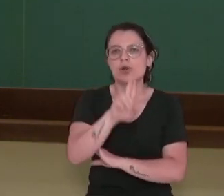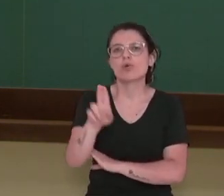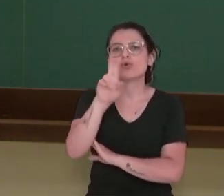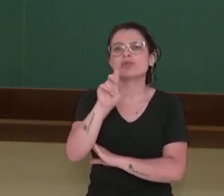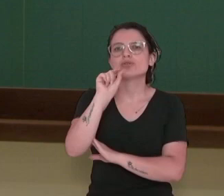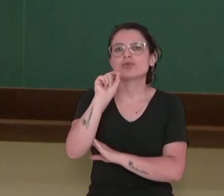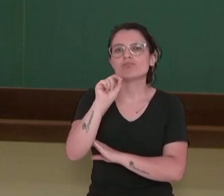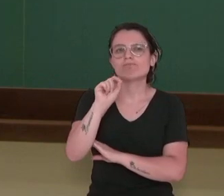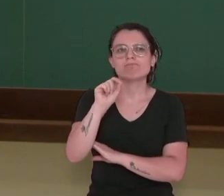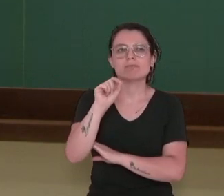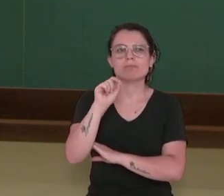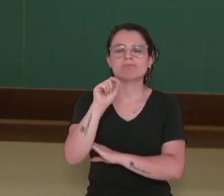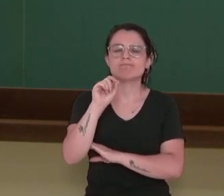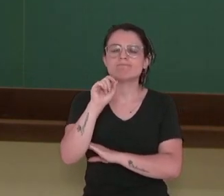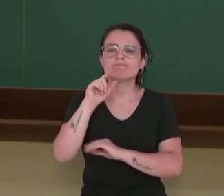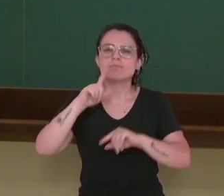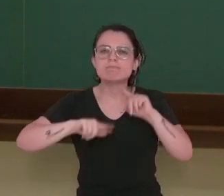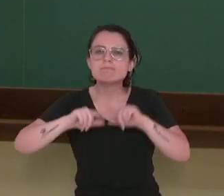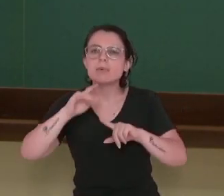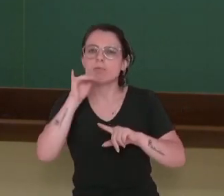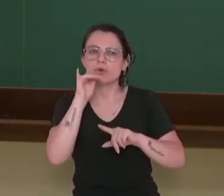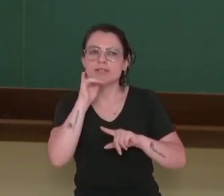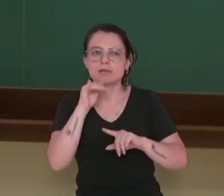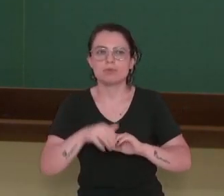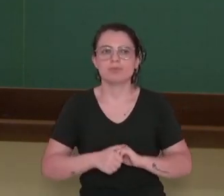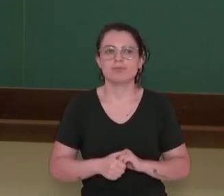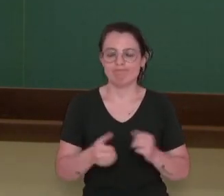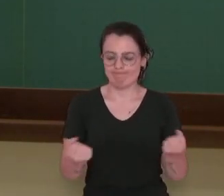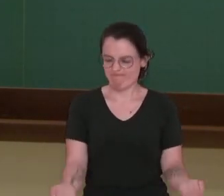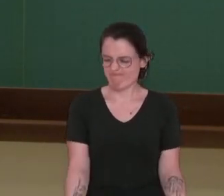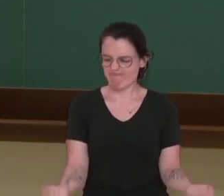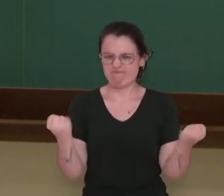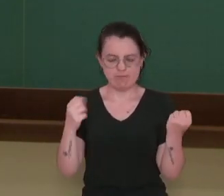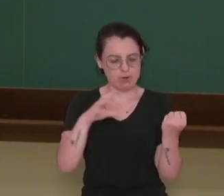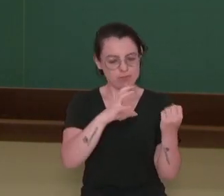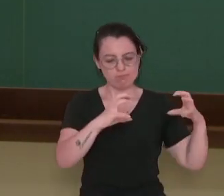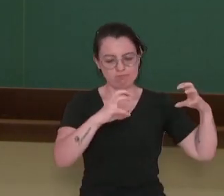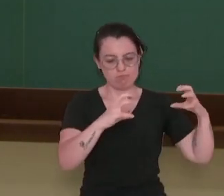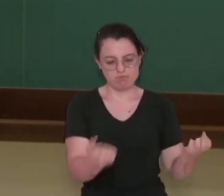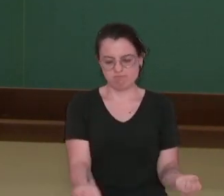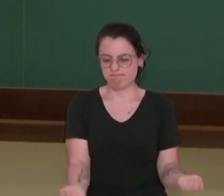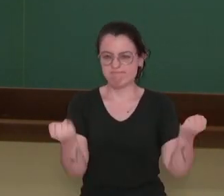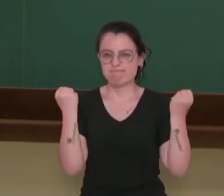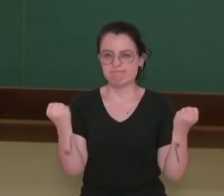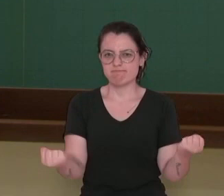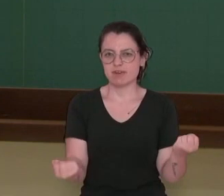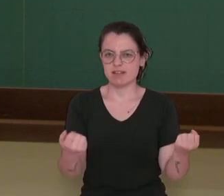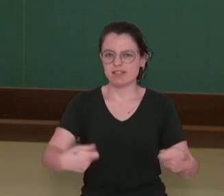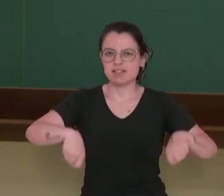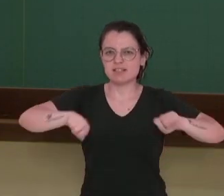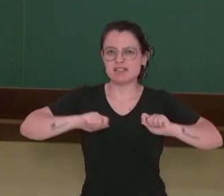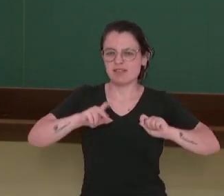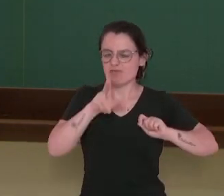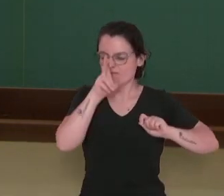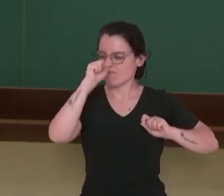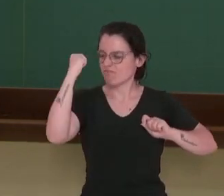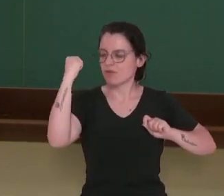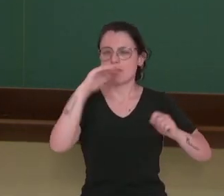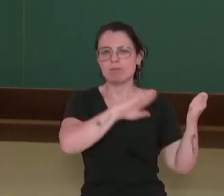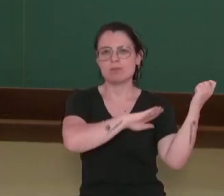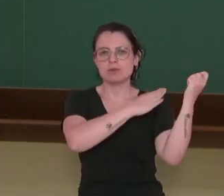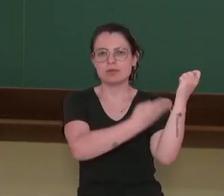ginástica que utiliza dos equipamentos, por exemplo, a musculação, ela fortalece o músculo, ela desenvolve a